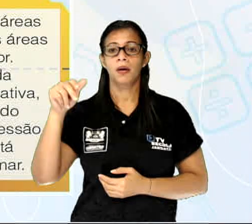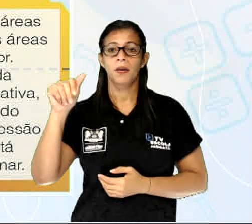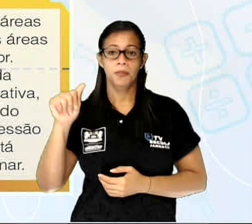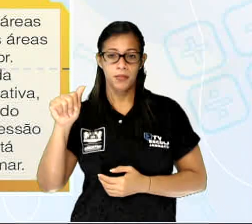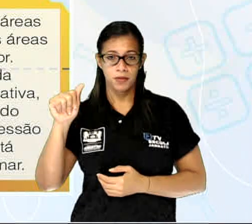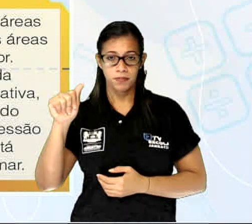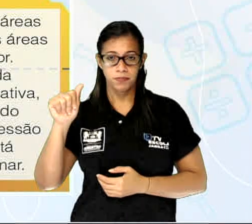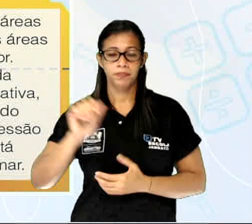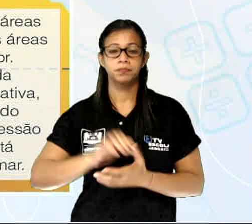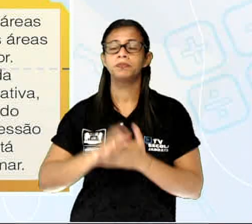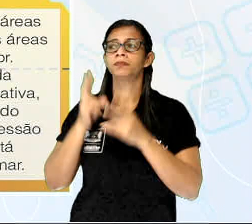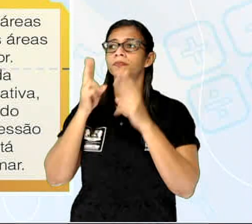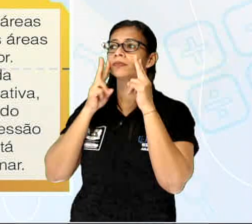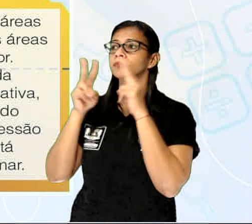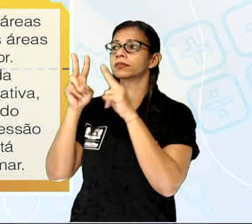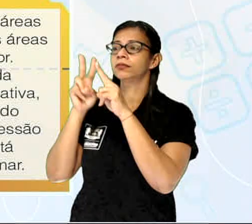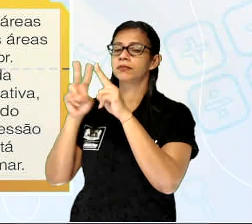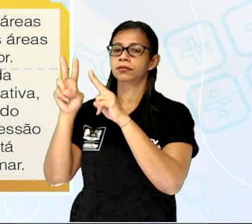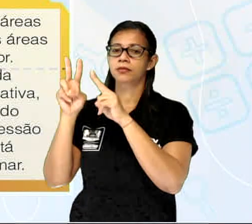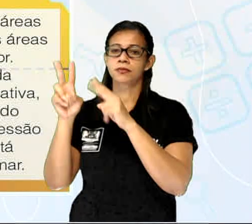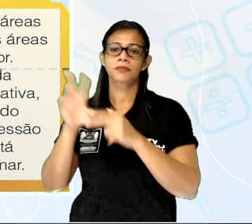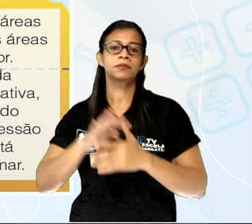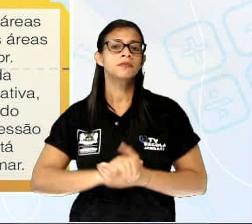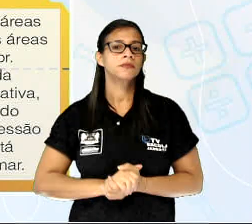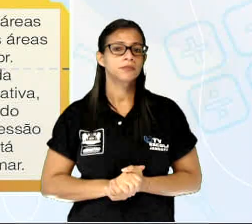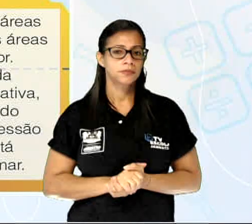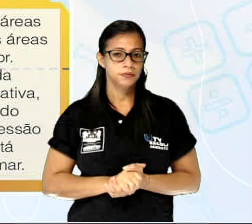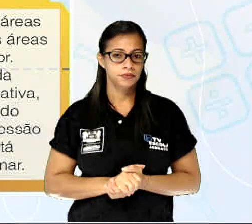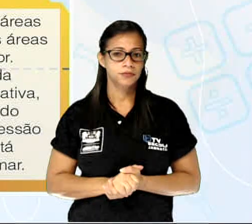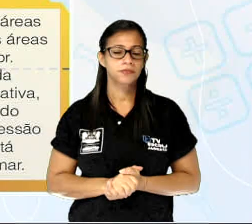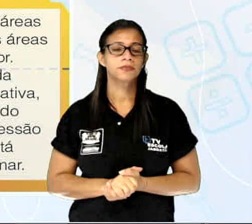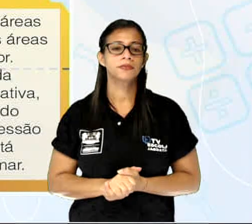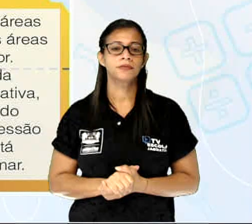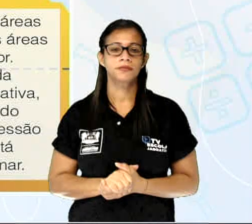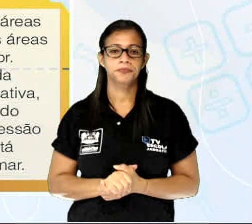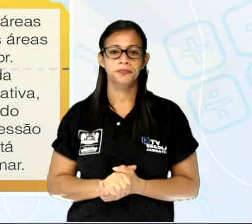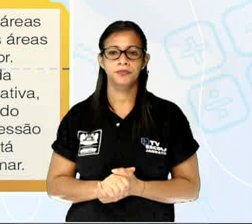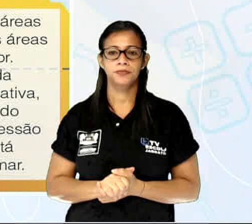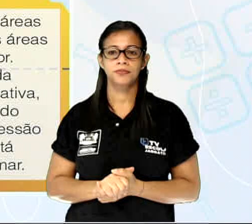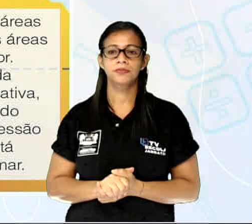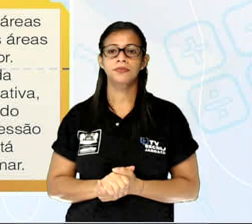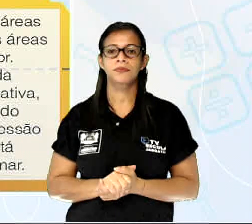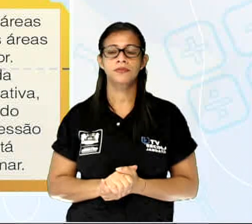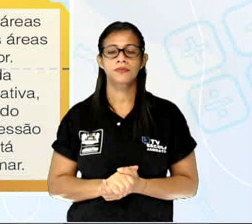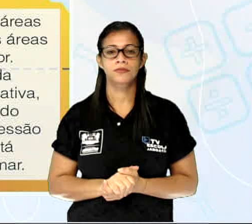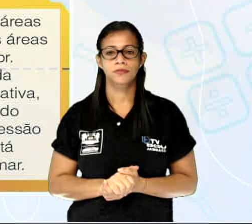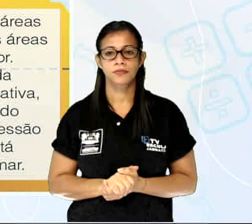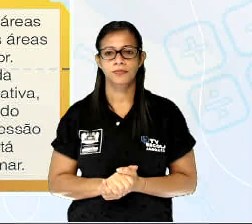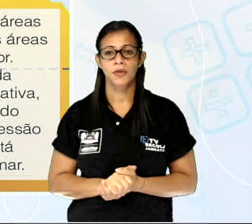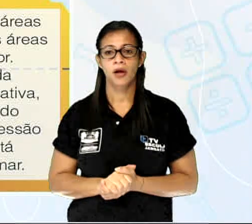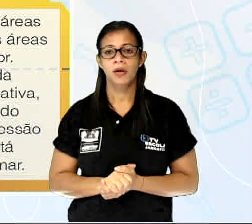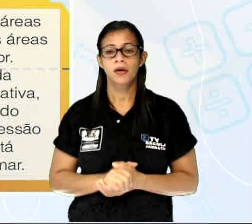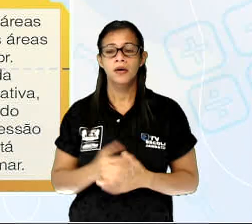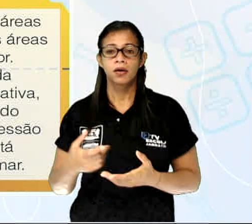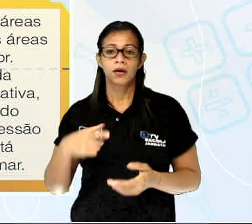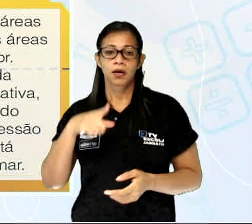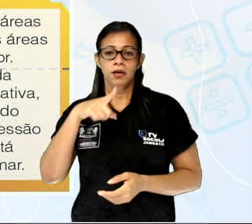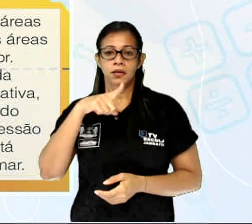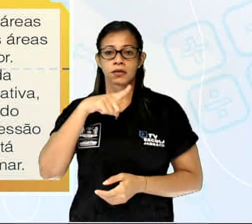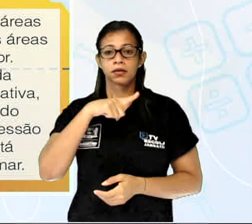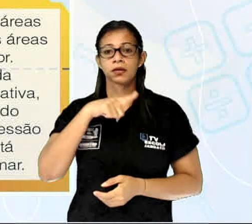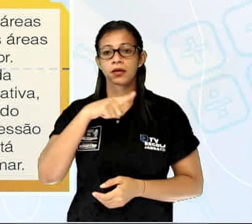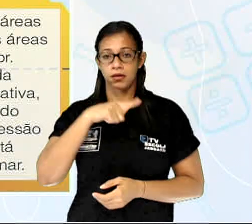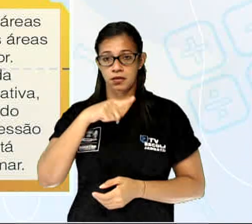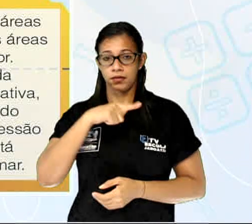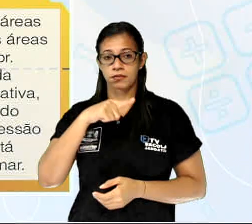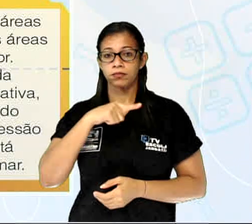encosta íngreme de um penhasco, que geralmente surge nas